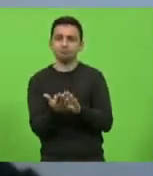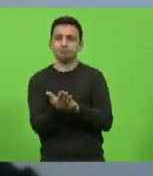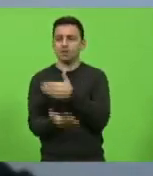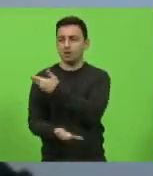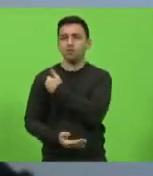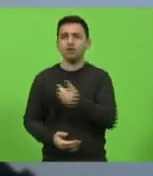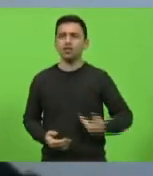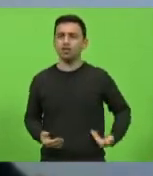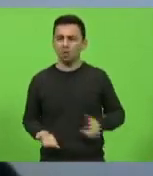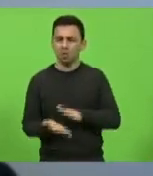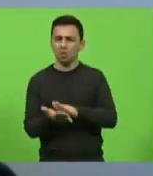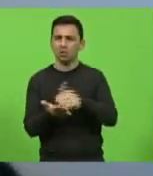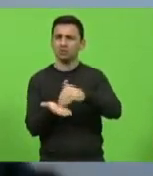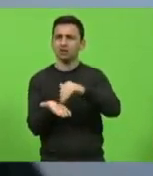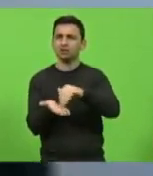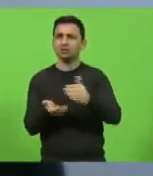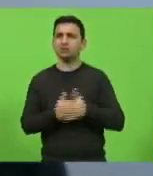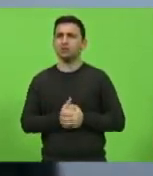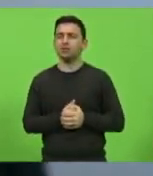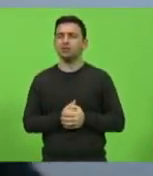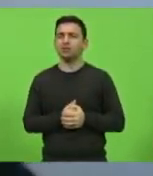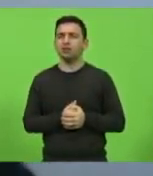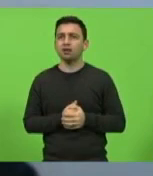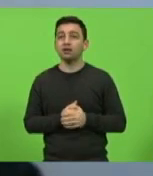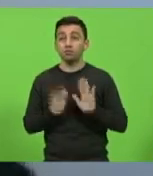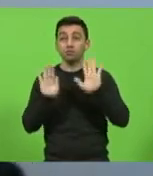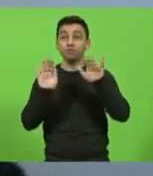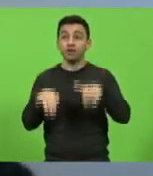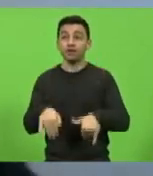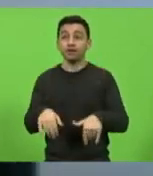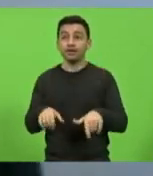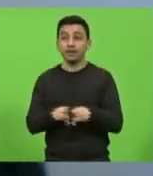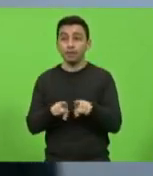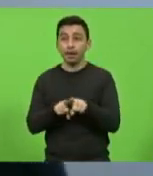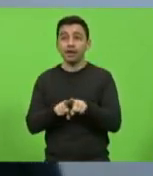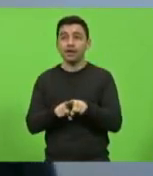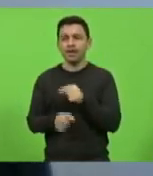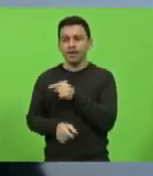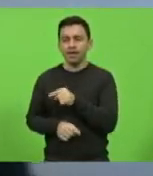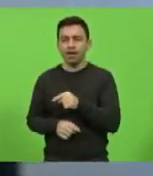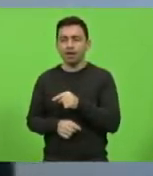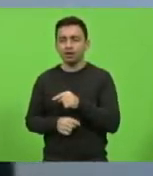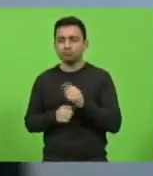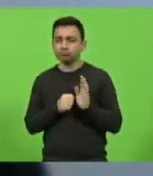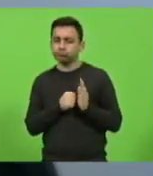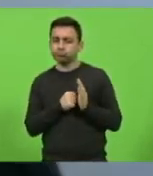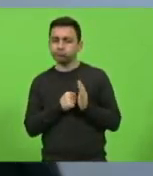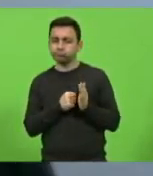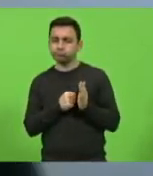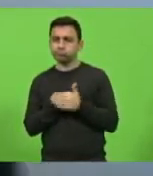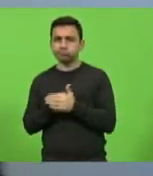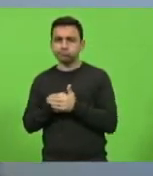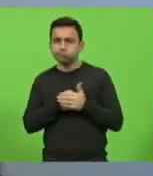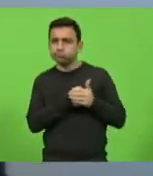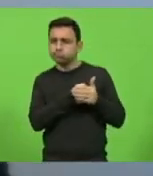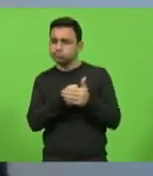governador. Ao final, tentou esconder sua sapiência, seus